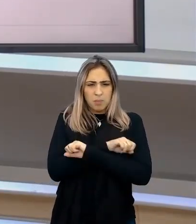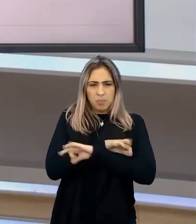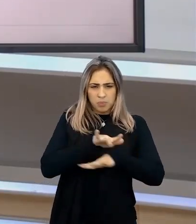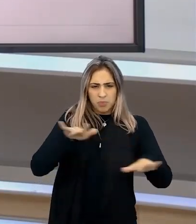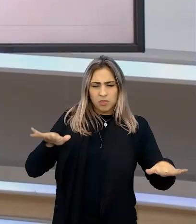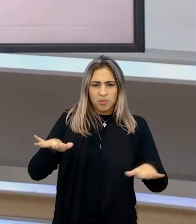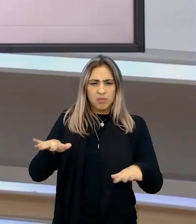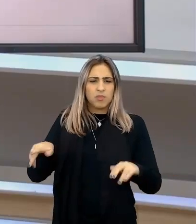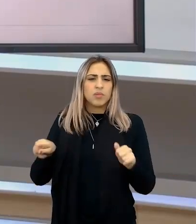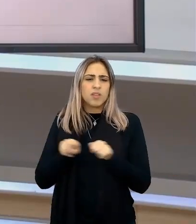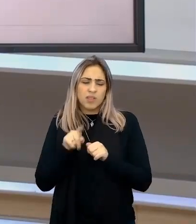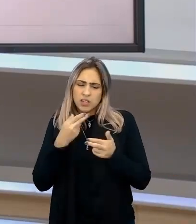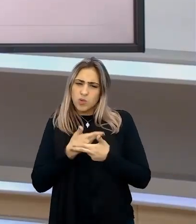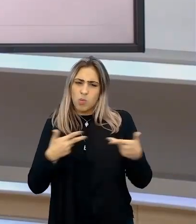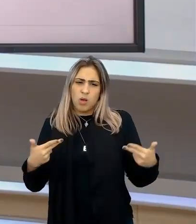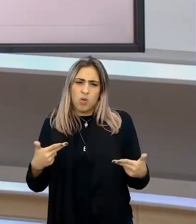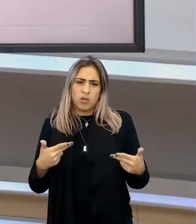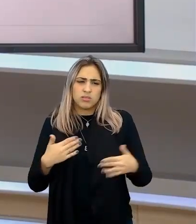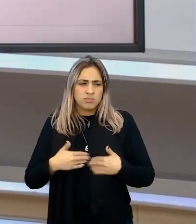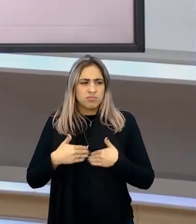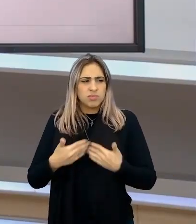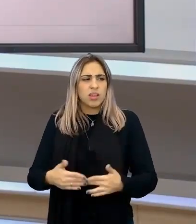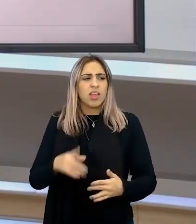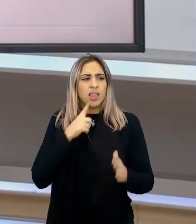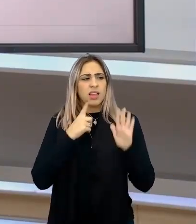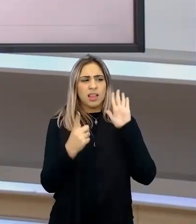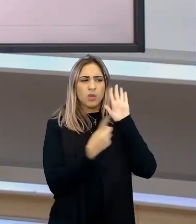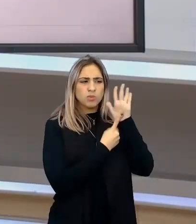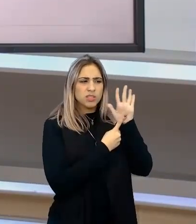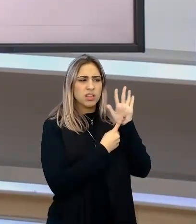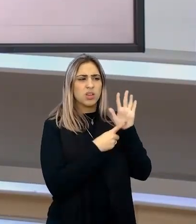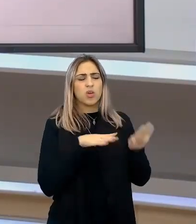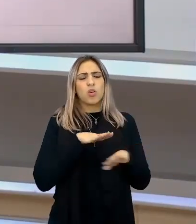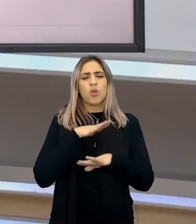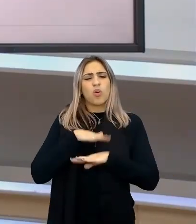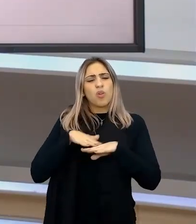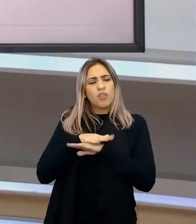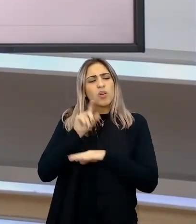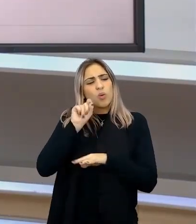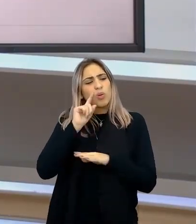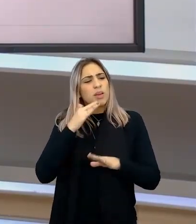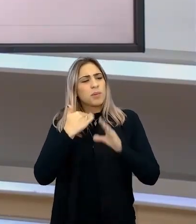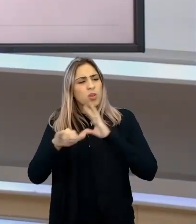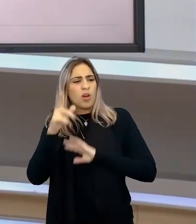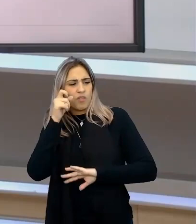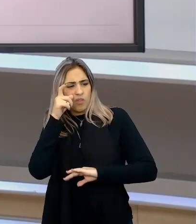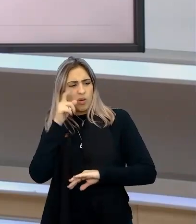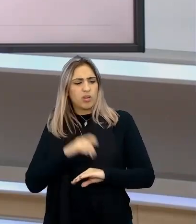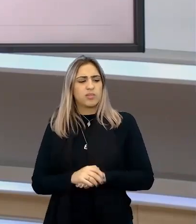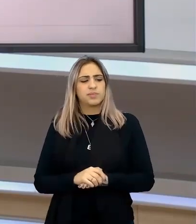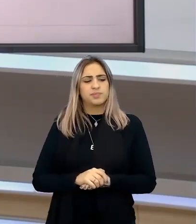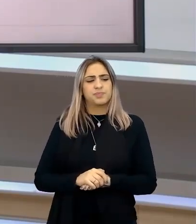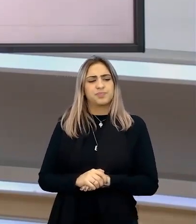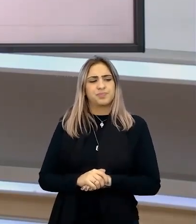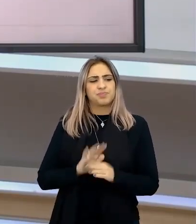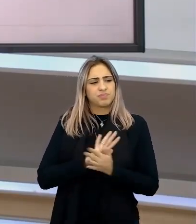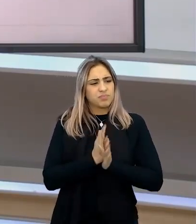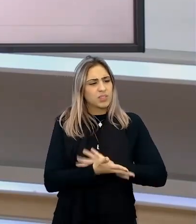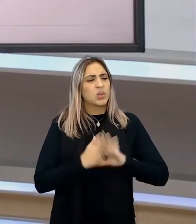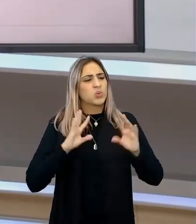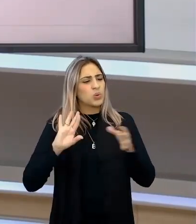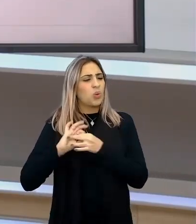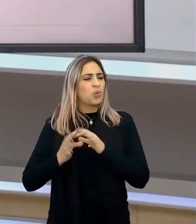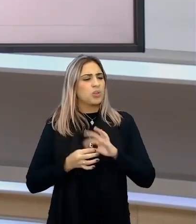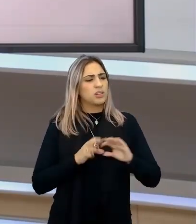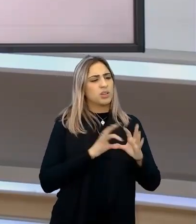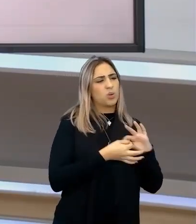espalhada, faça alguma coisa. Denuncie, converse com quem enviou a foto, dissemine todo o